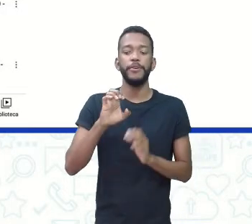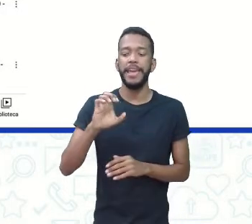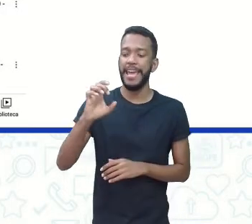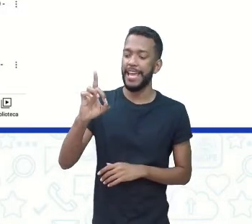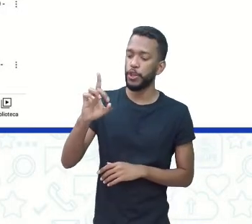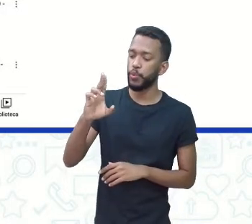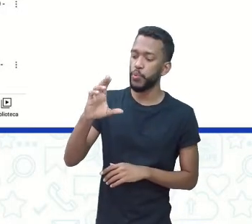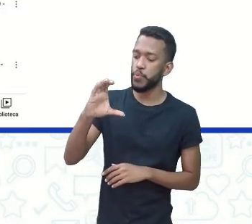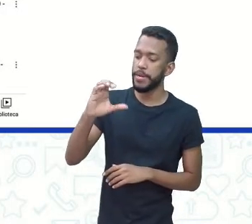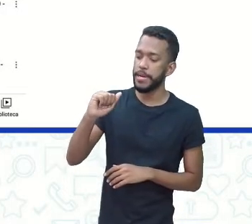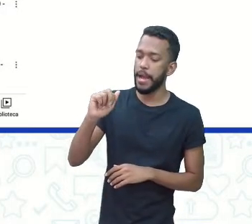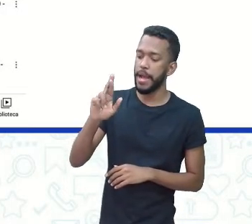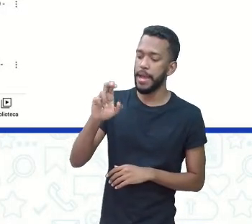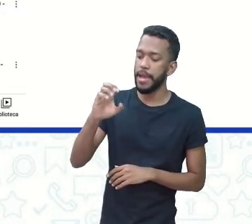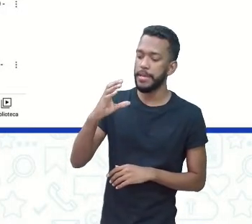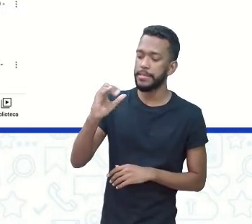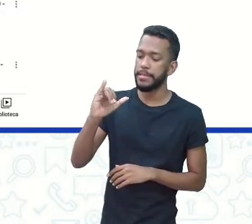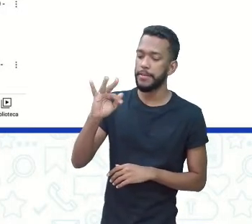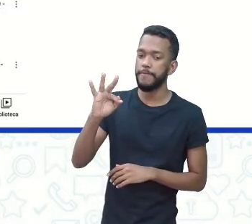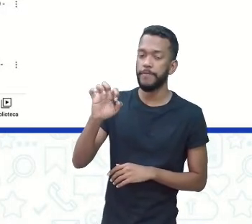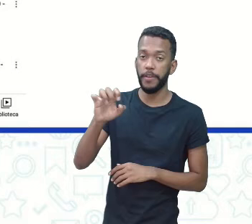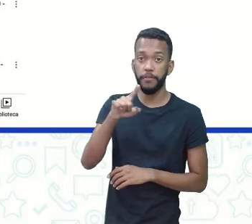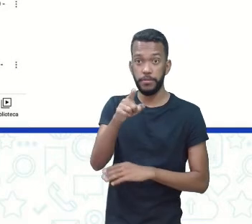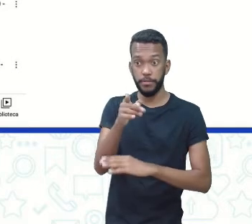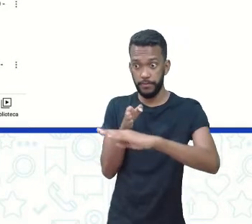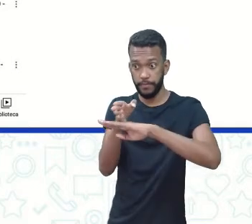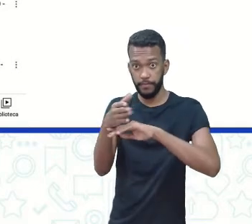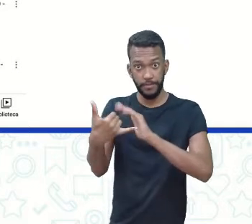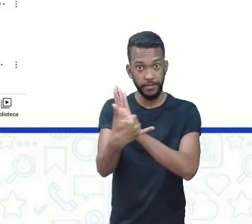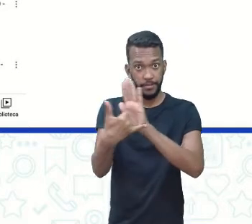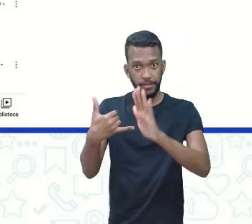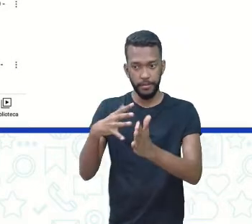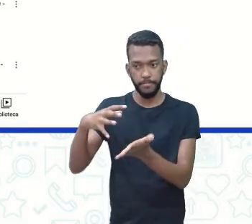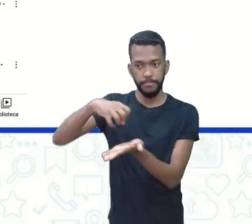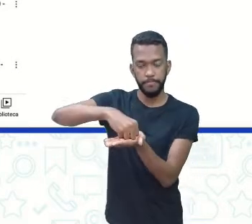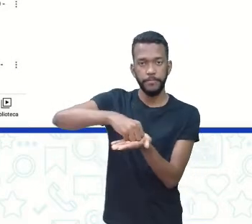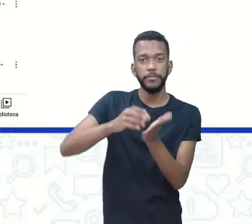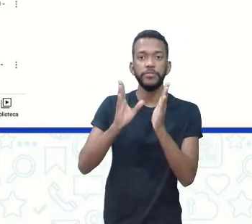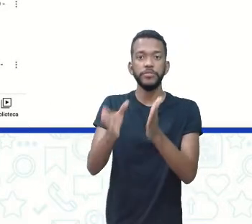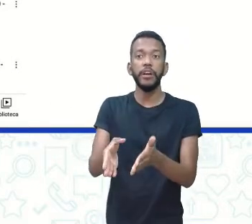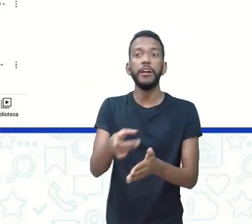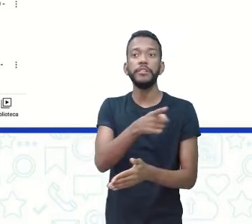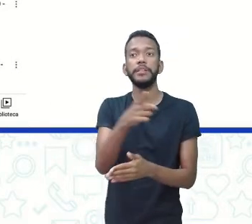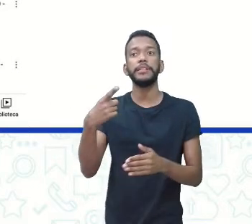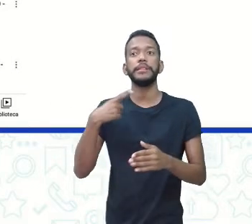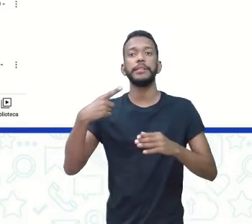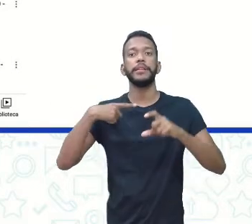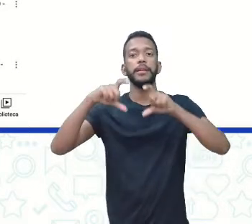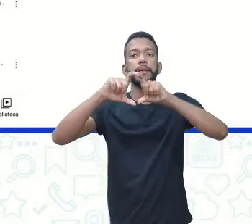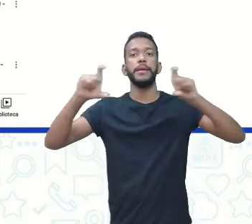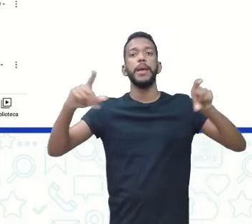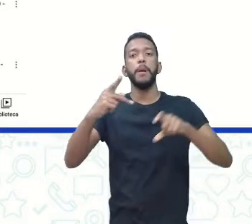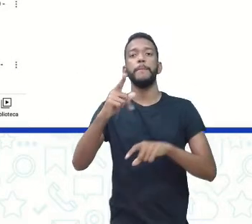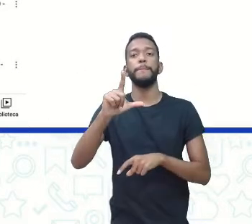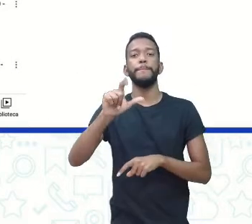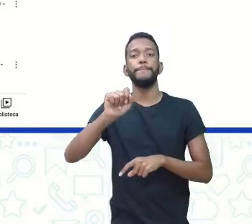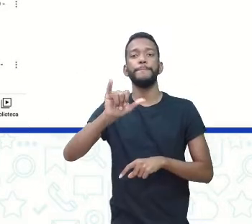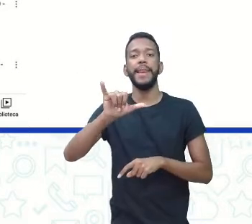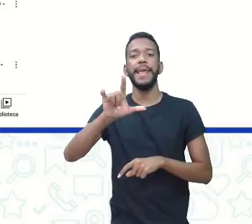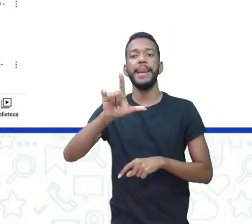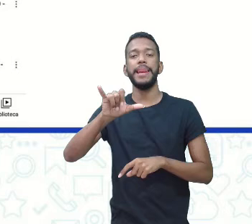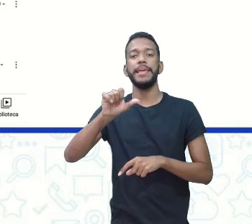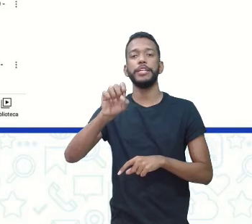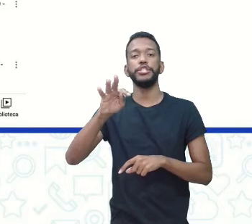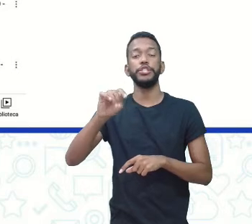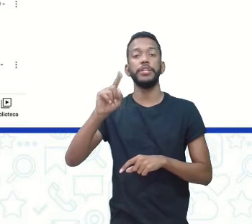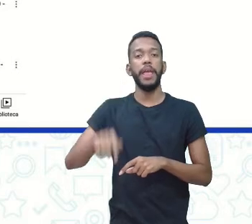Recife, se inscrever nesse canal e aí lá tem uma playlist com título 7º ano, que é a sua série. E aí